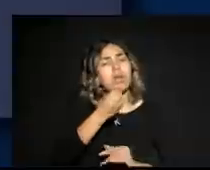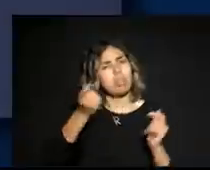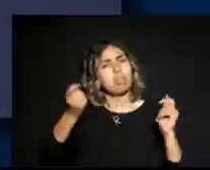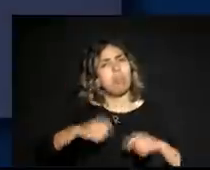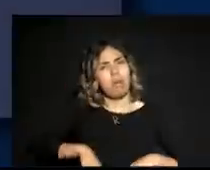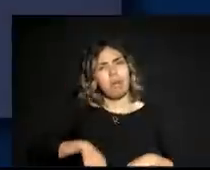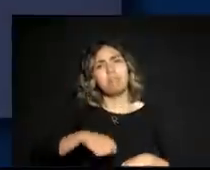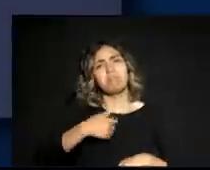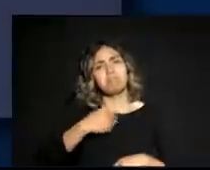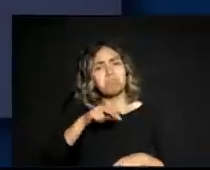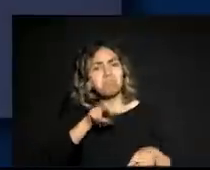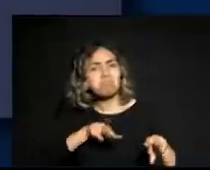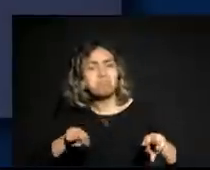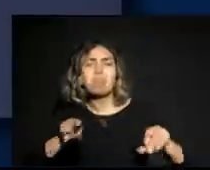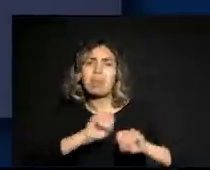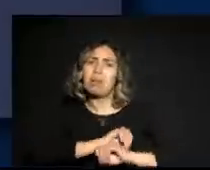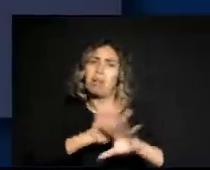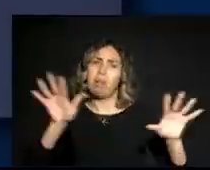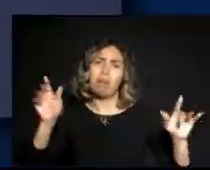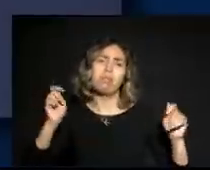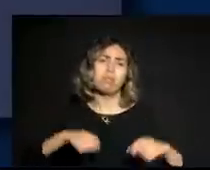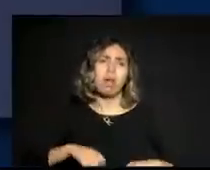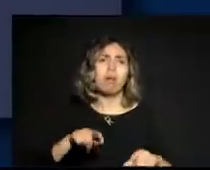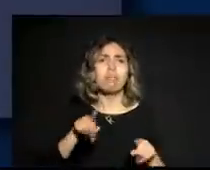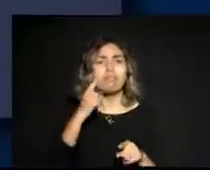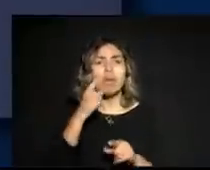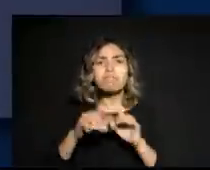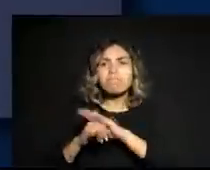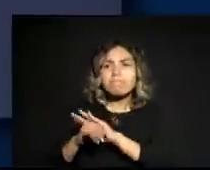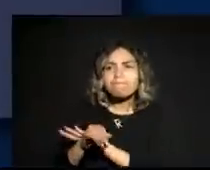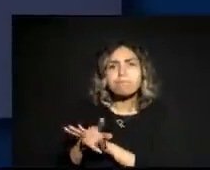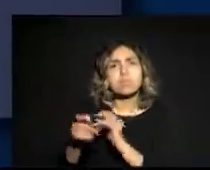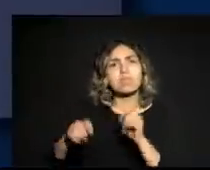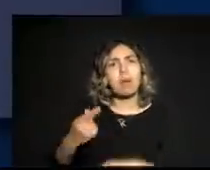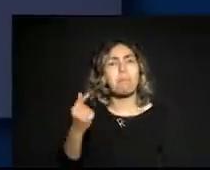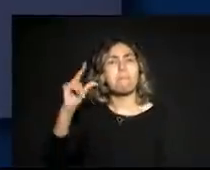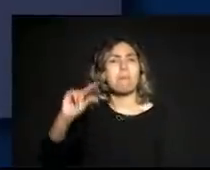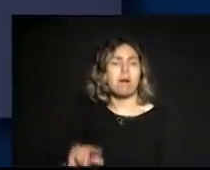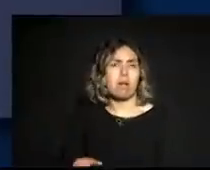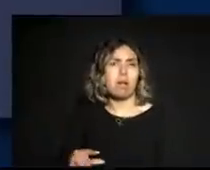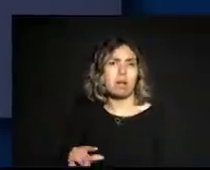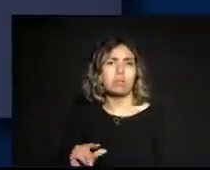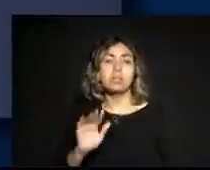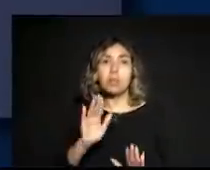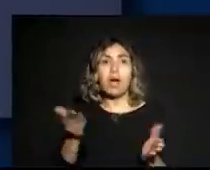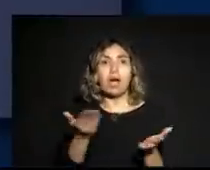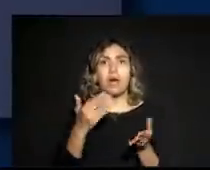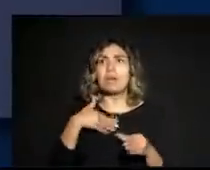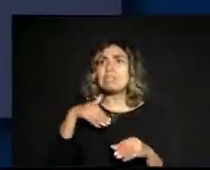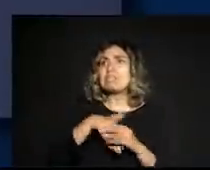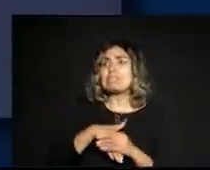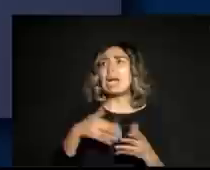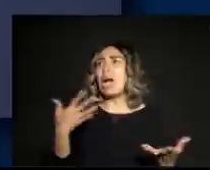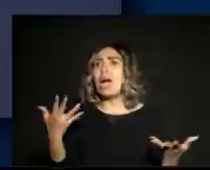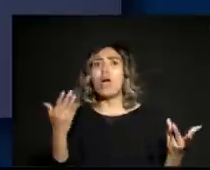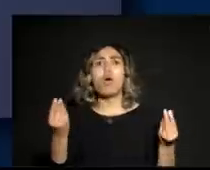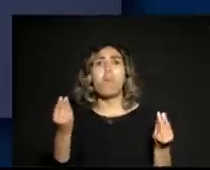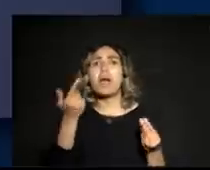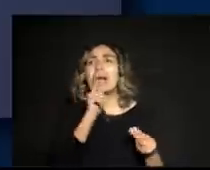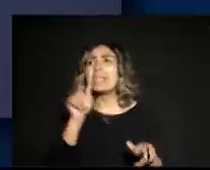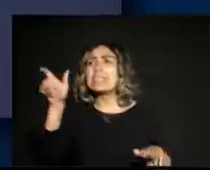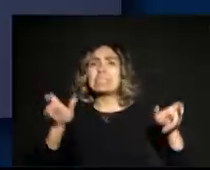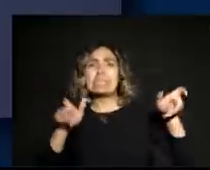na nossa frente acho que ativos tão baratos e a minha sensação é que passada em certeza eleitoral que ela sempre cria uma